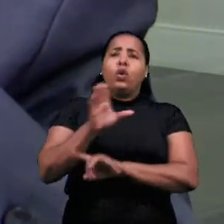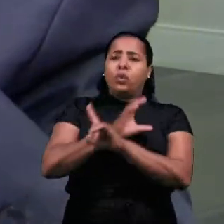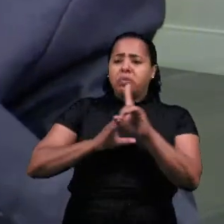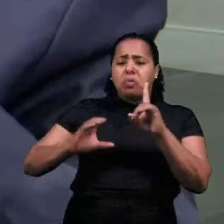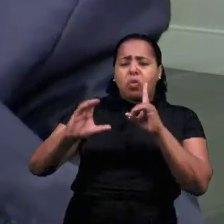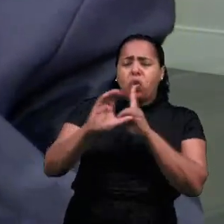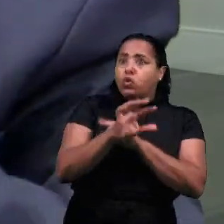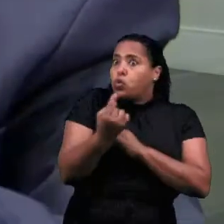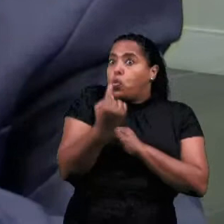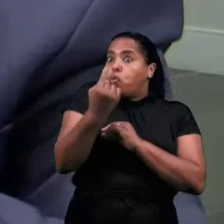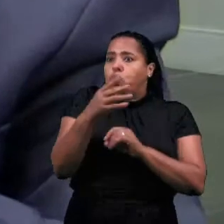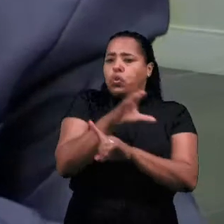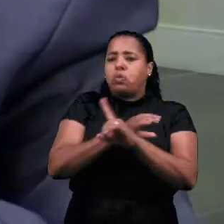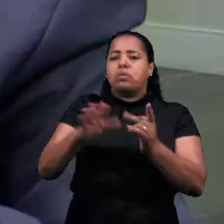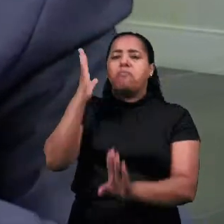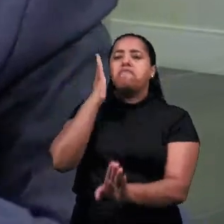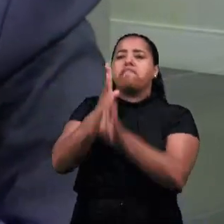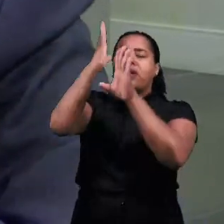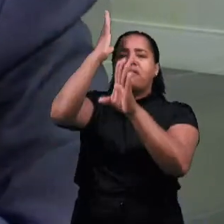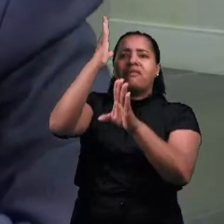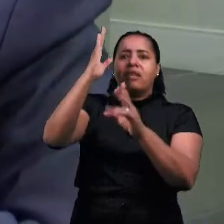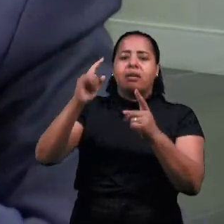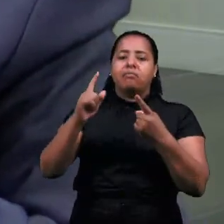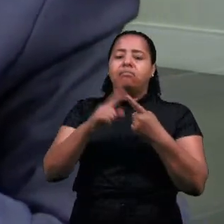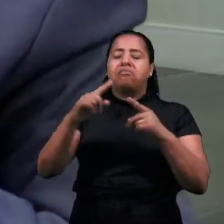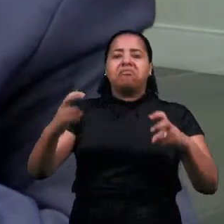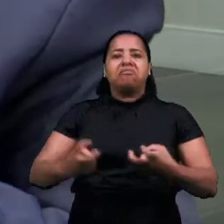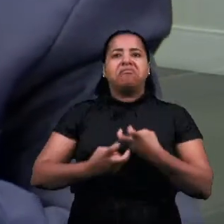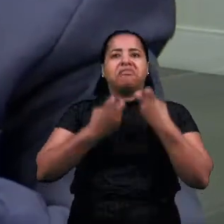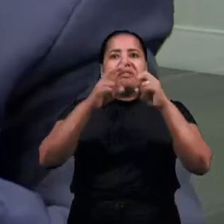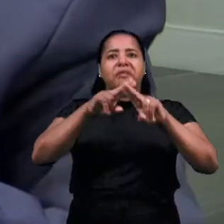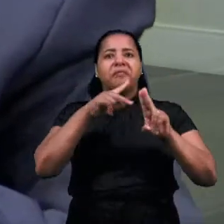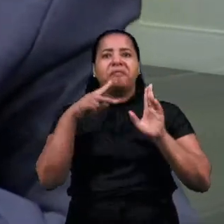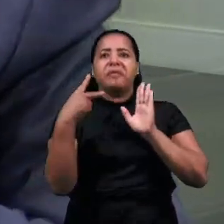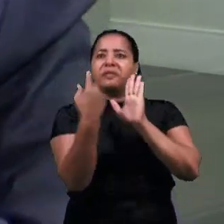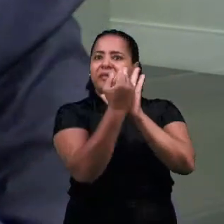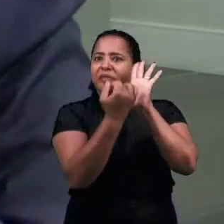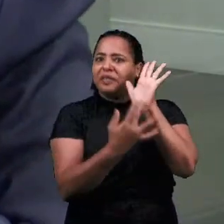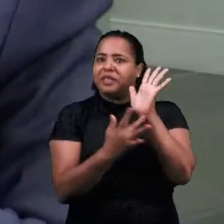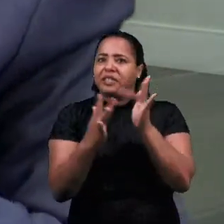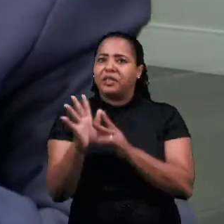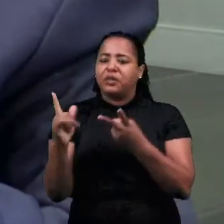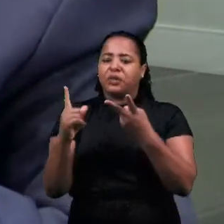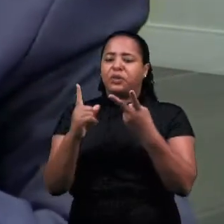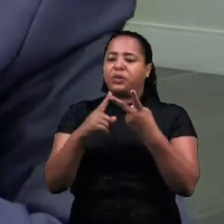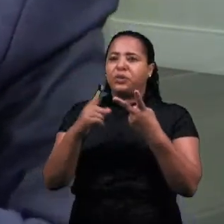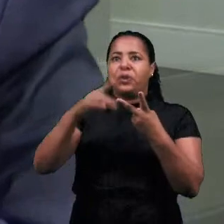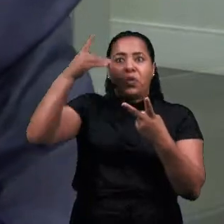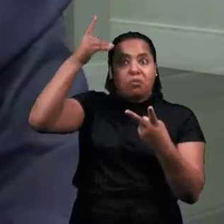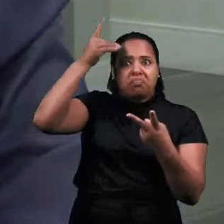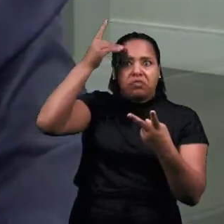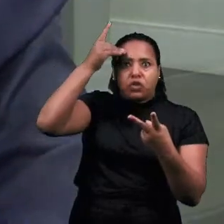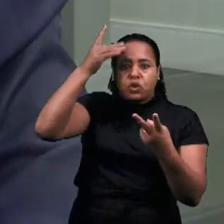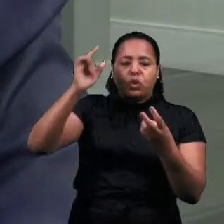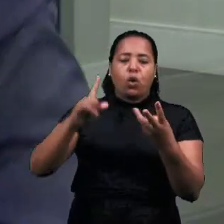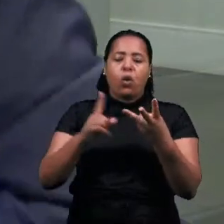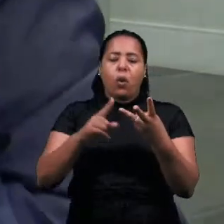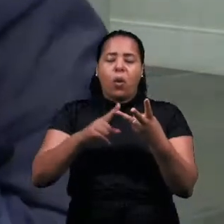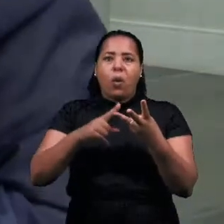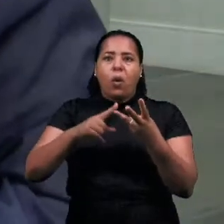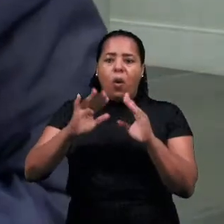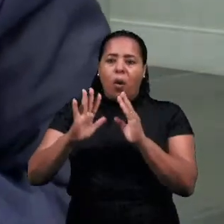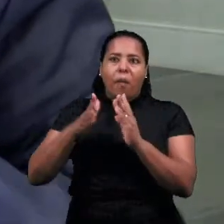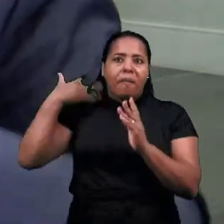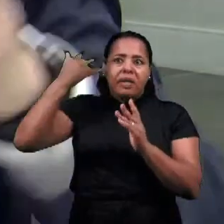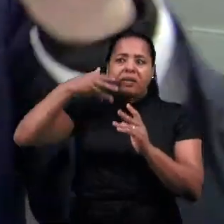descobri os mistérios do clamor pelo sangue de Jesus. Maravilha. Dos dons espirituais, da mensagem revelada.